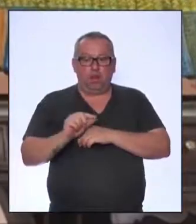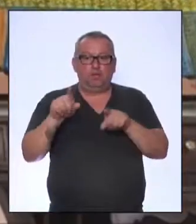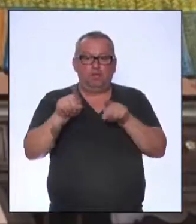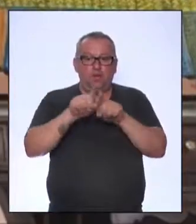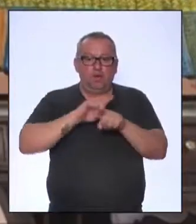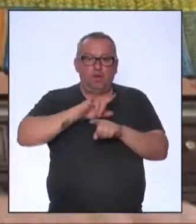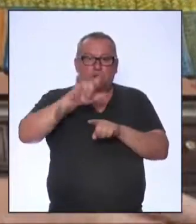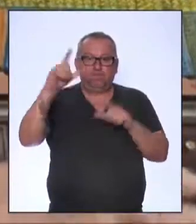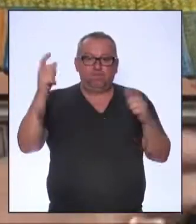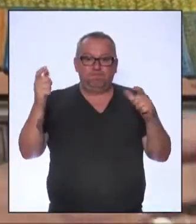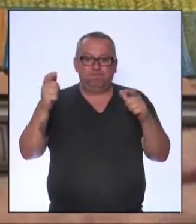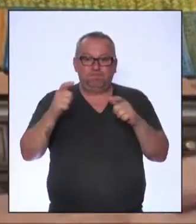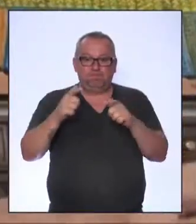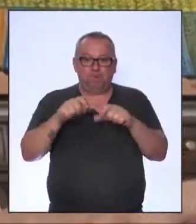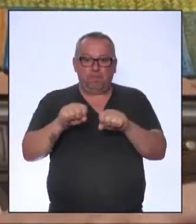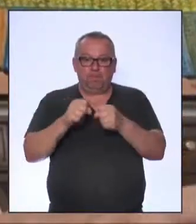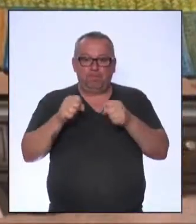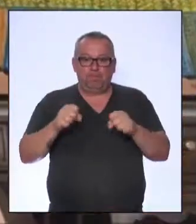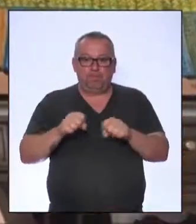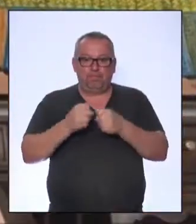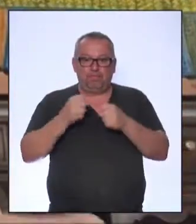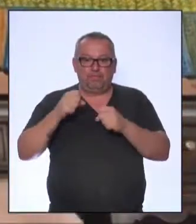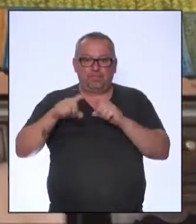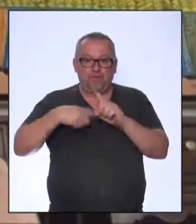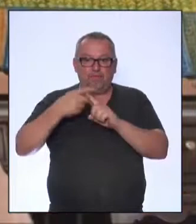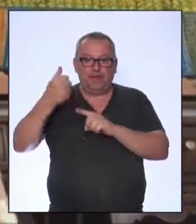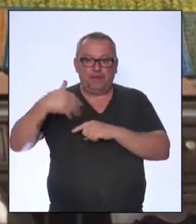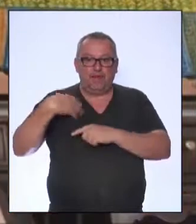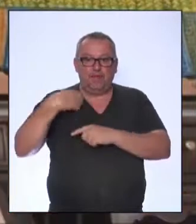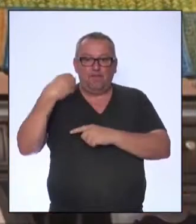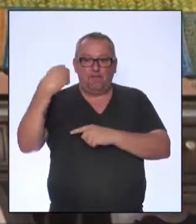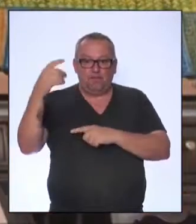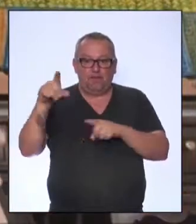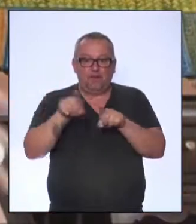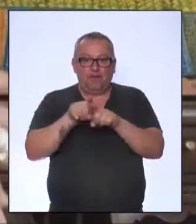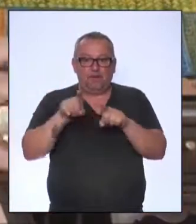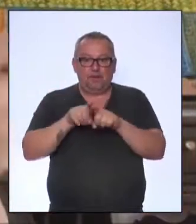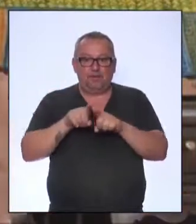aéreas estão falindo, vai ficar mais caro viajar,